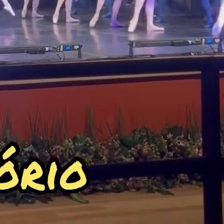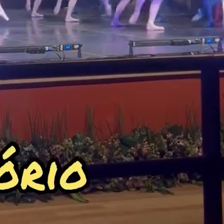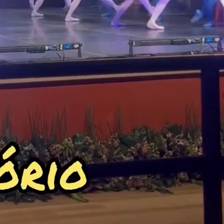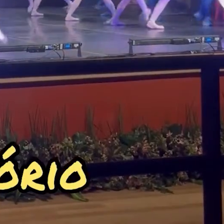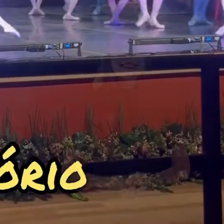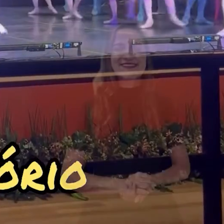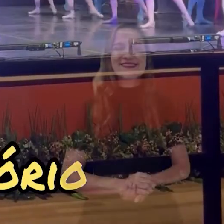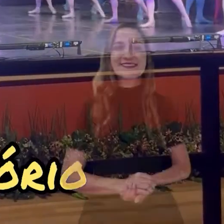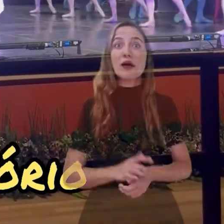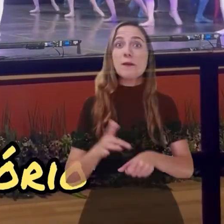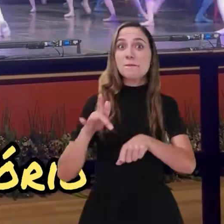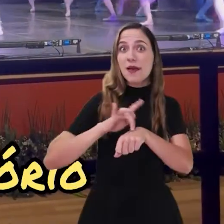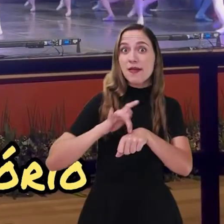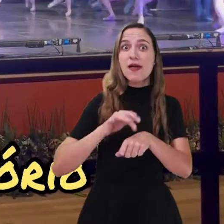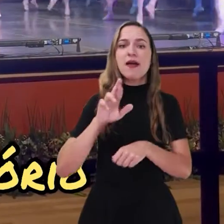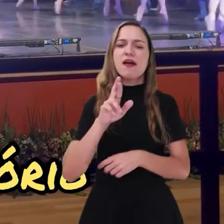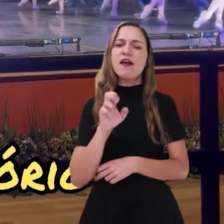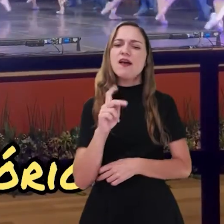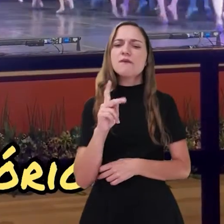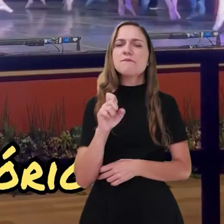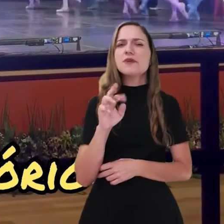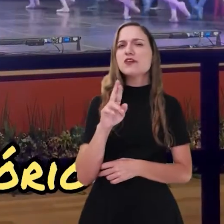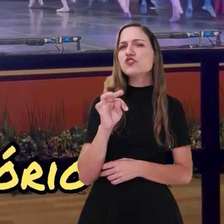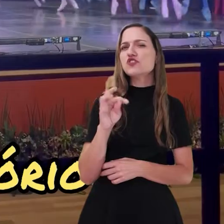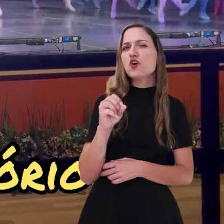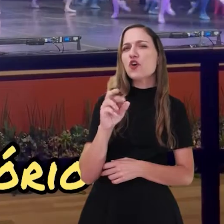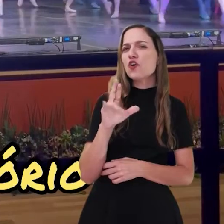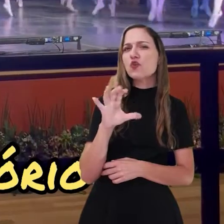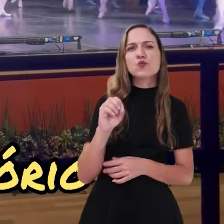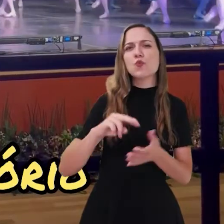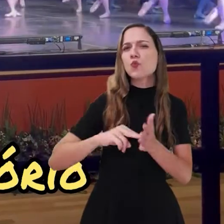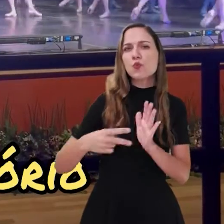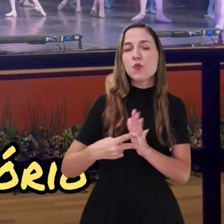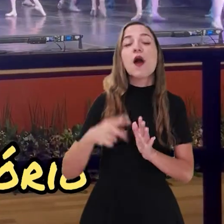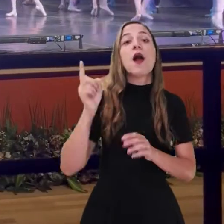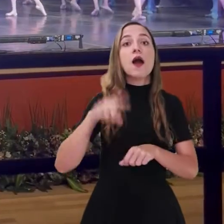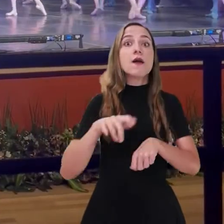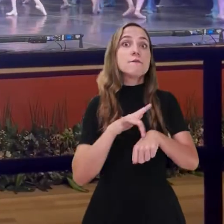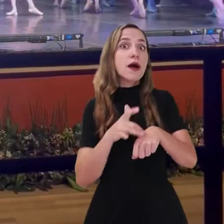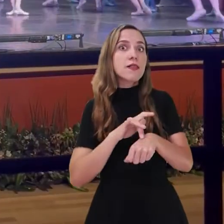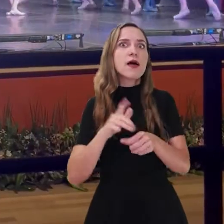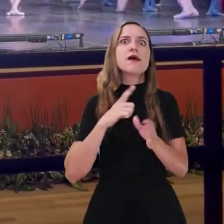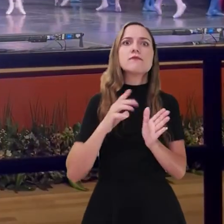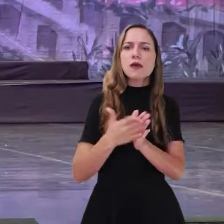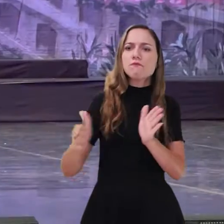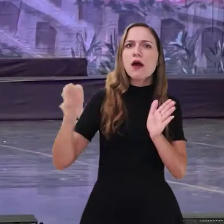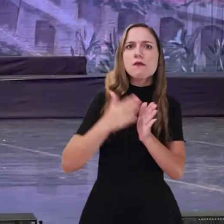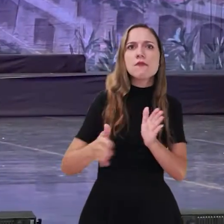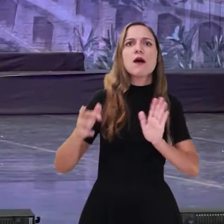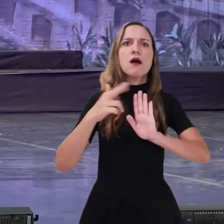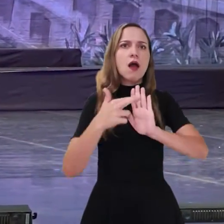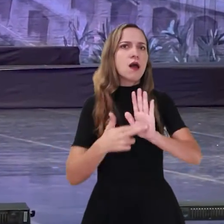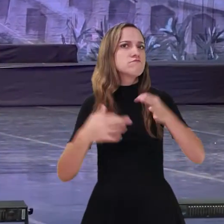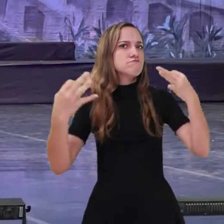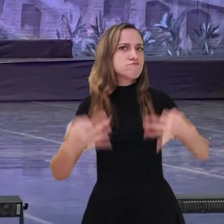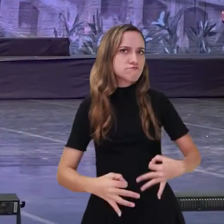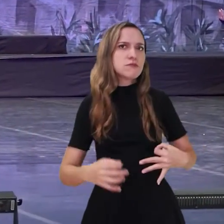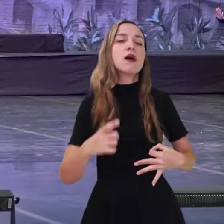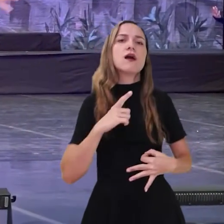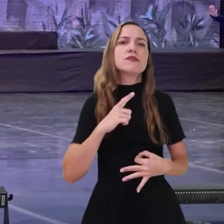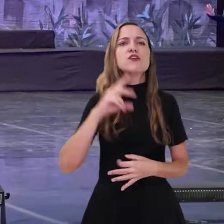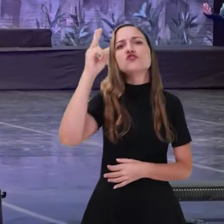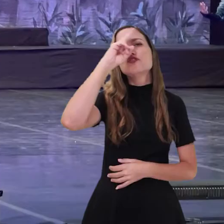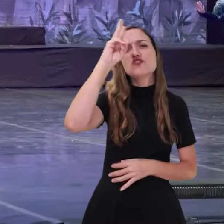Balé de repertório é todo balé clássico dançado segundo um roteiro, no qual os elementos da história